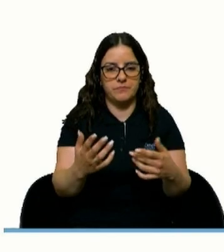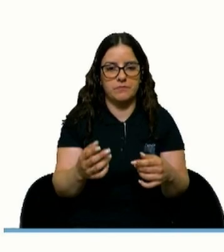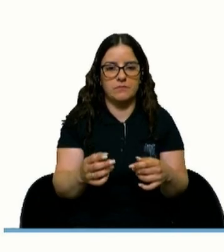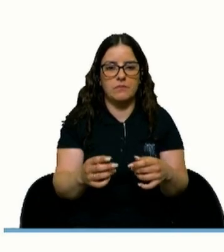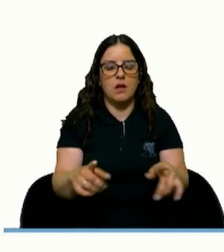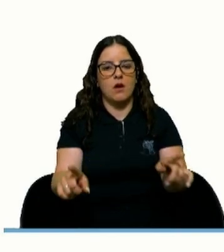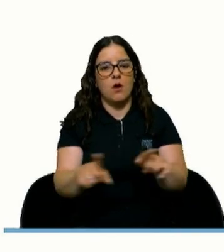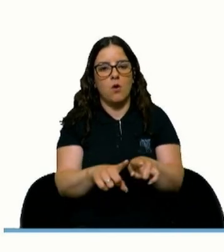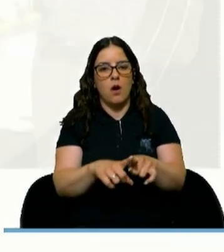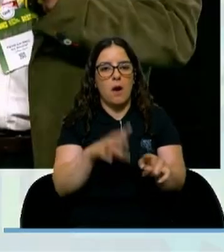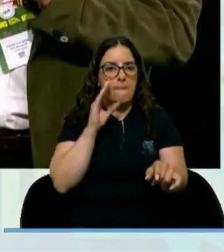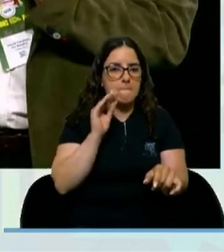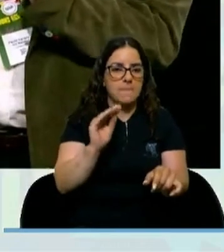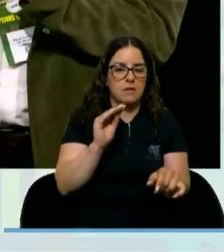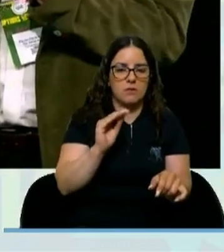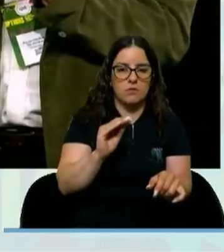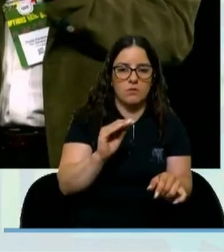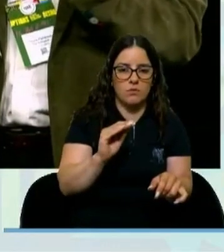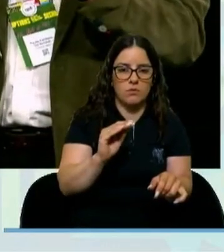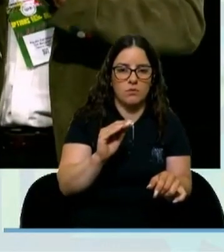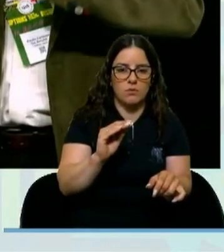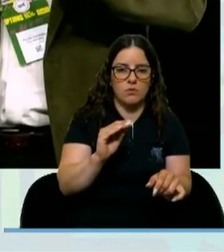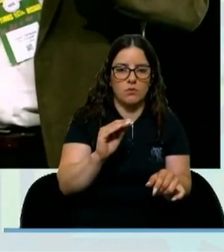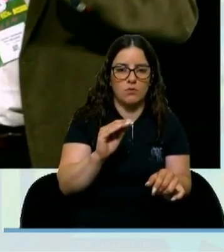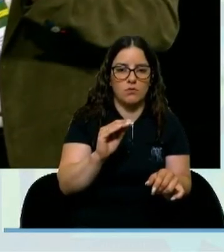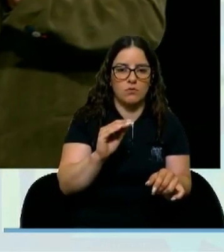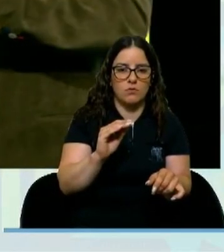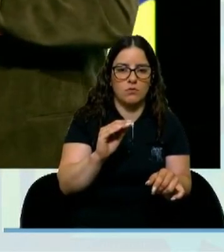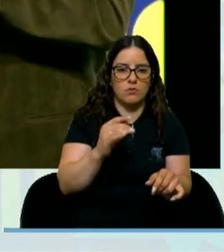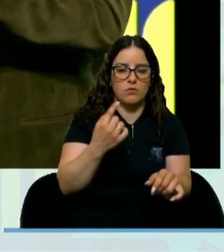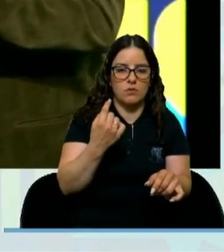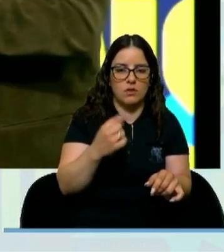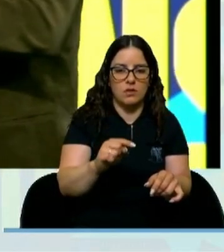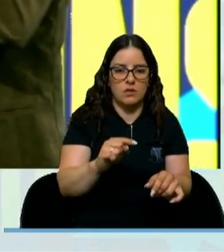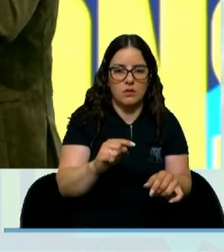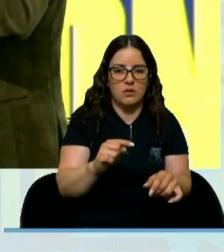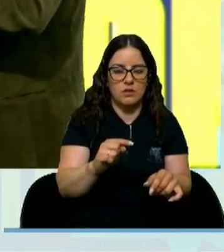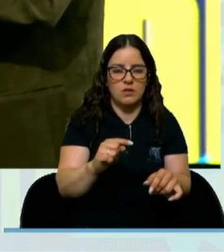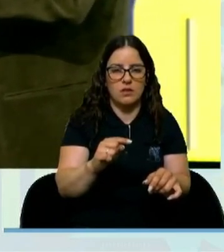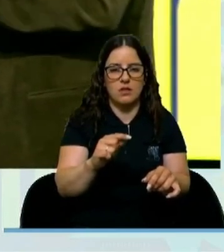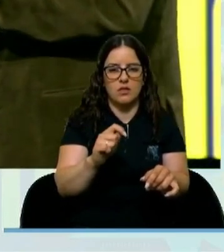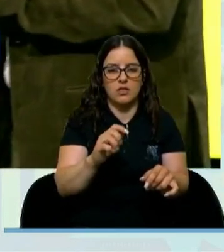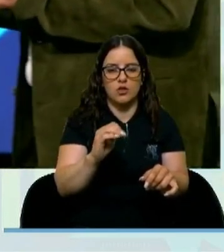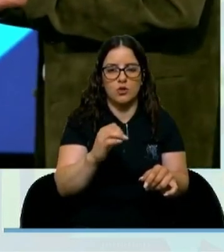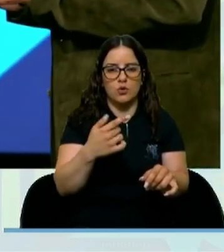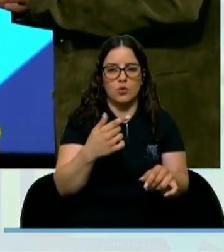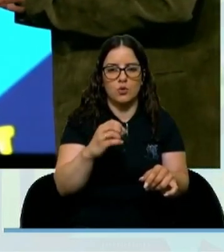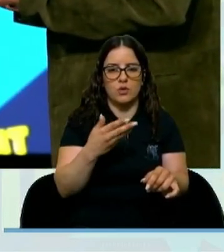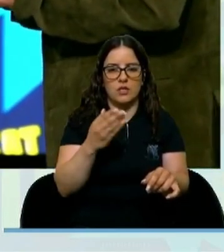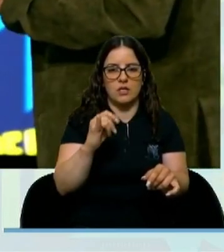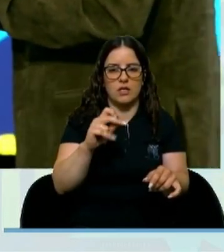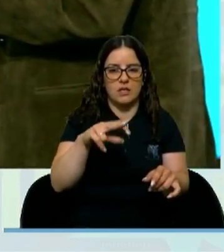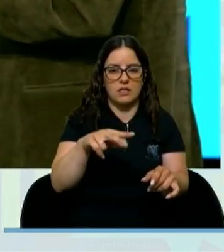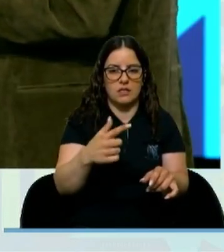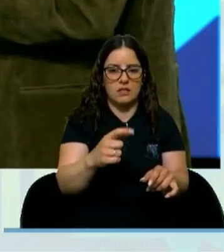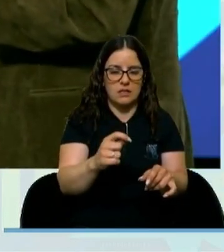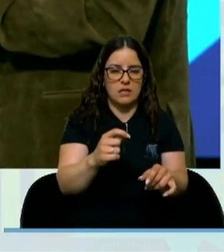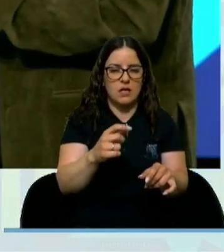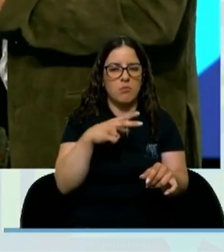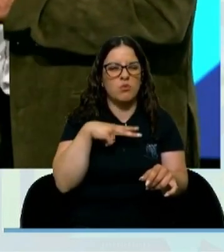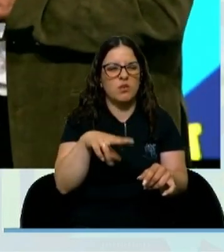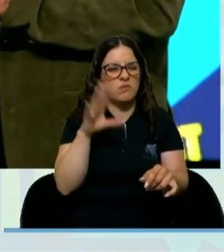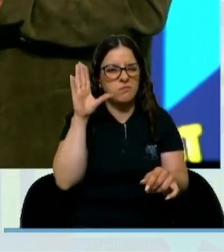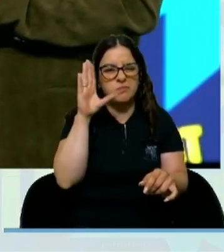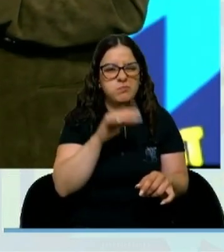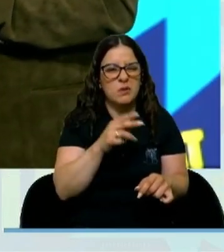contas bancárias, nós temos um custodiante, custodian, não sei bem traduzir, custodian, permitam-me o anglicismo, a